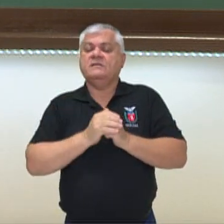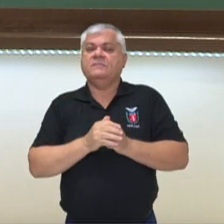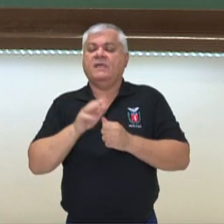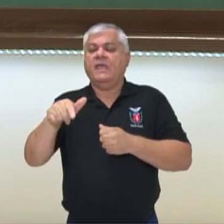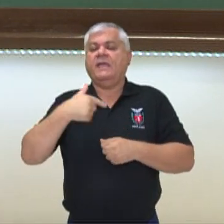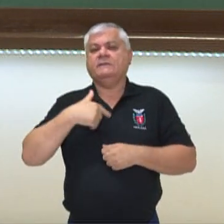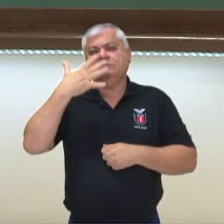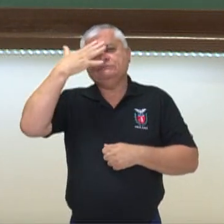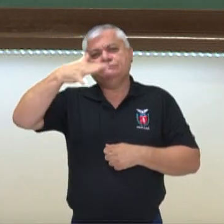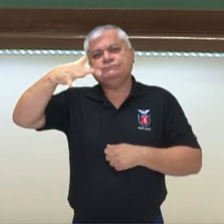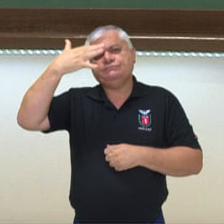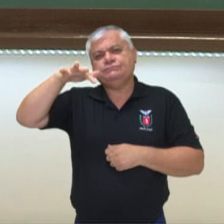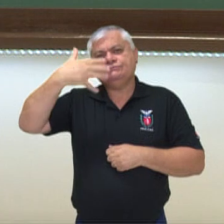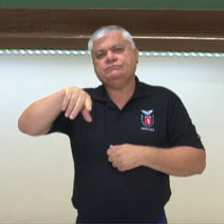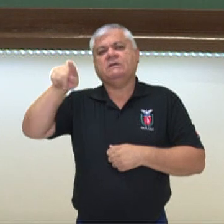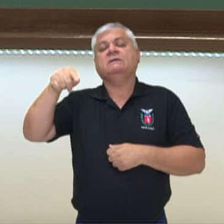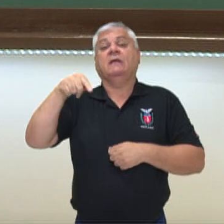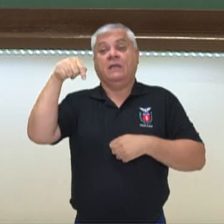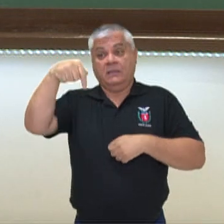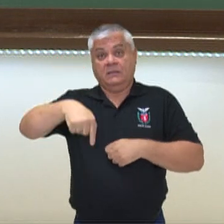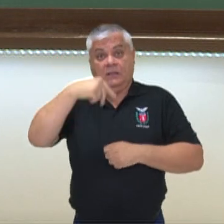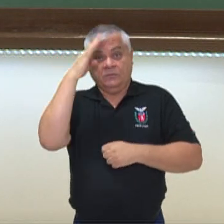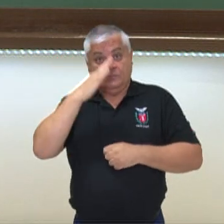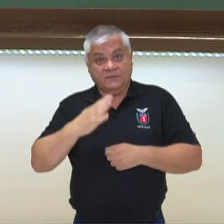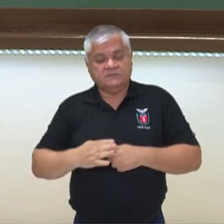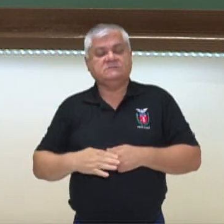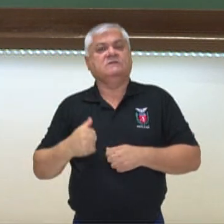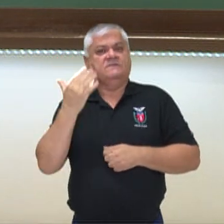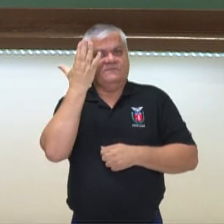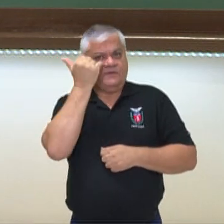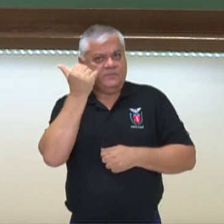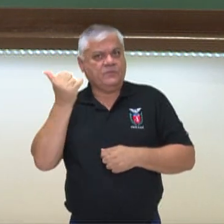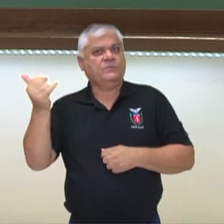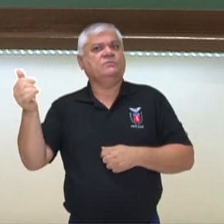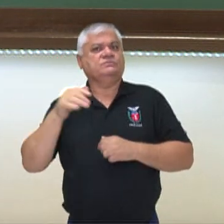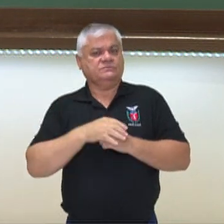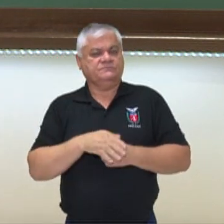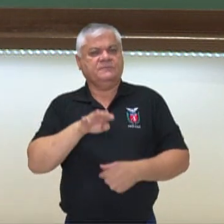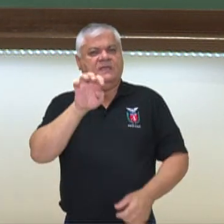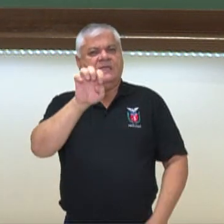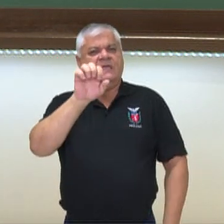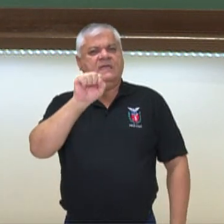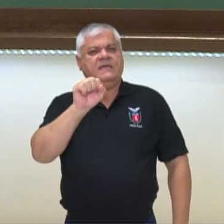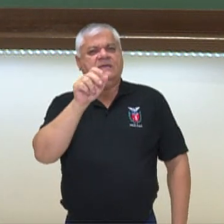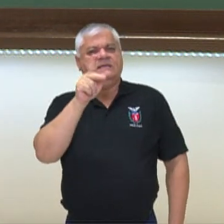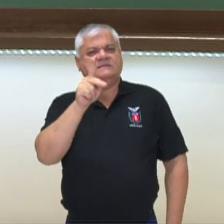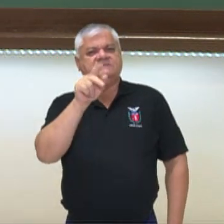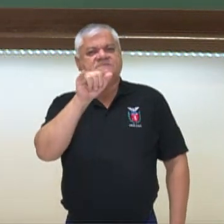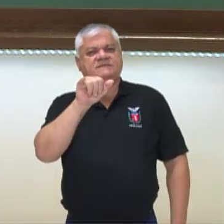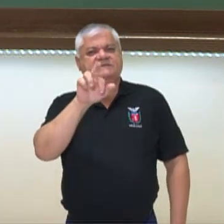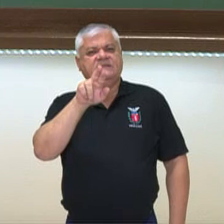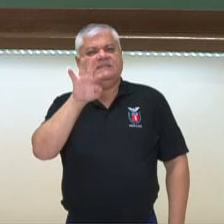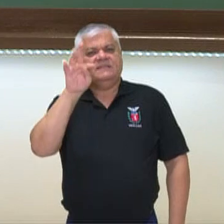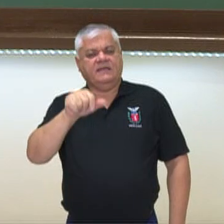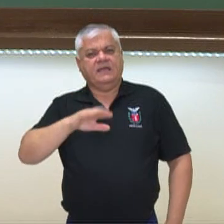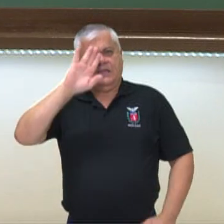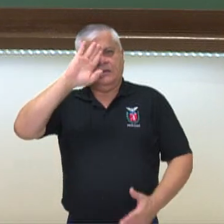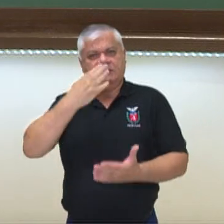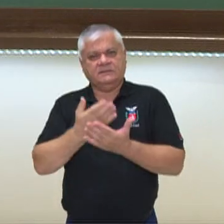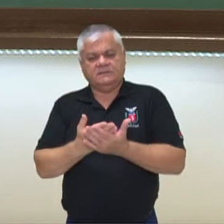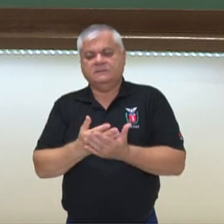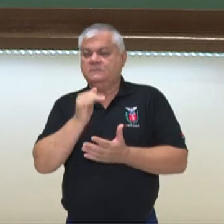Espiritismo. No Brasil ela é muito famosa. O Espiritismo é bastante famoso. Os espíritas acreditam em várias coisas. Por